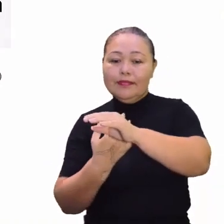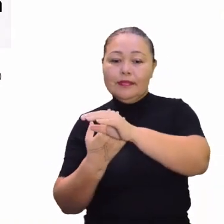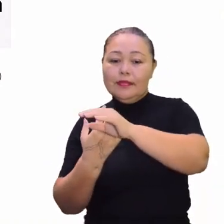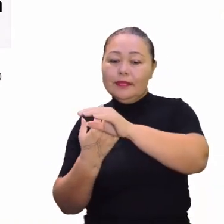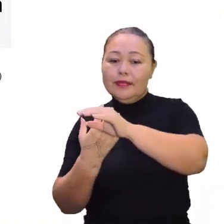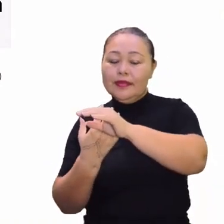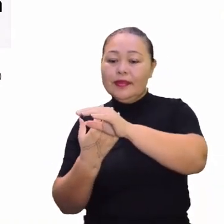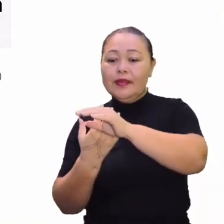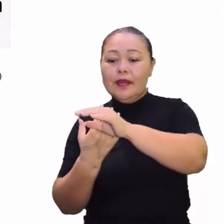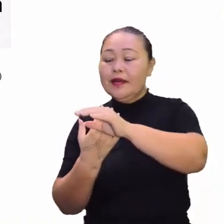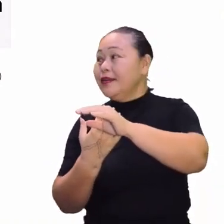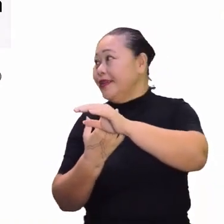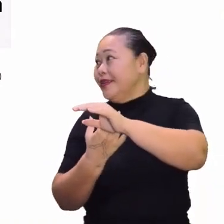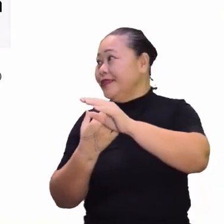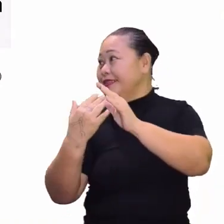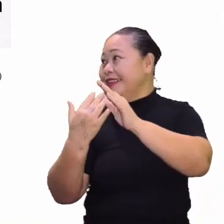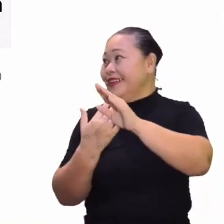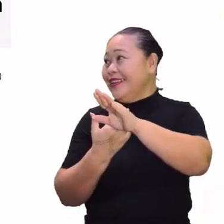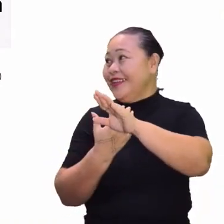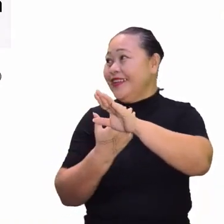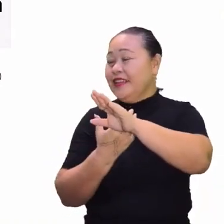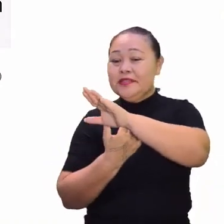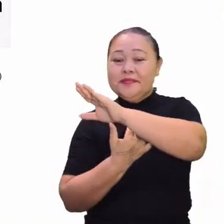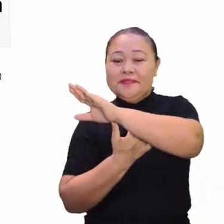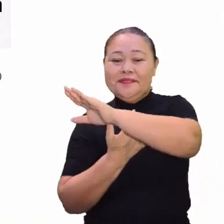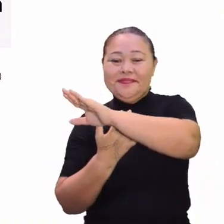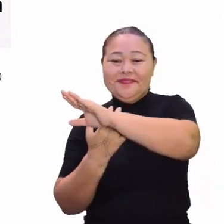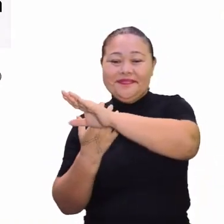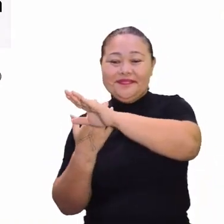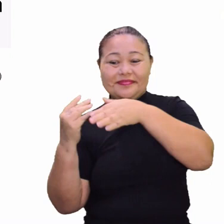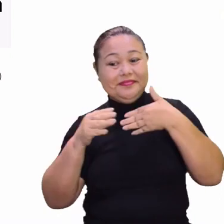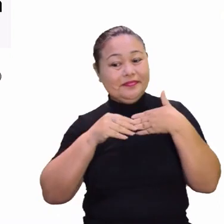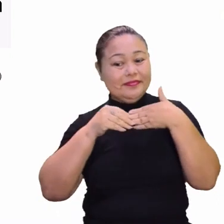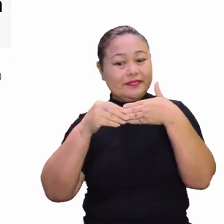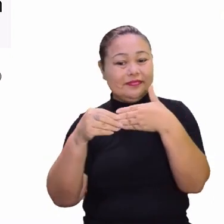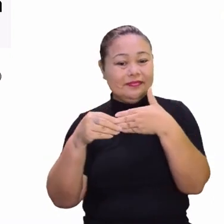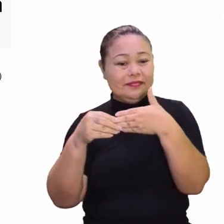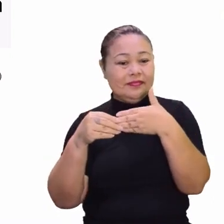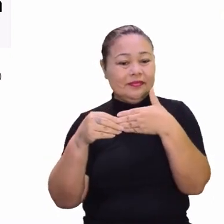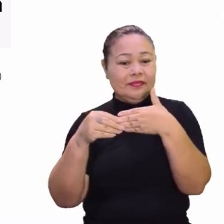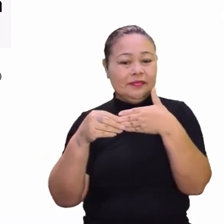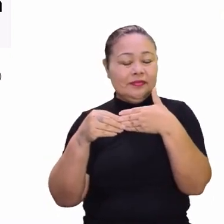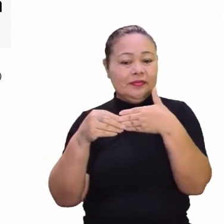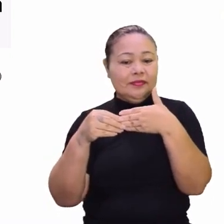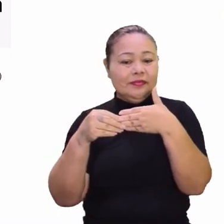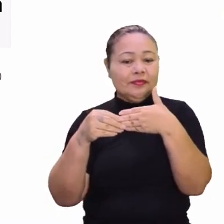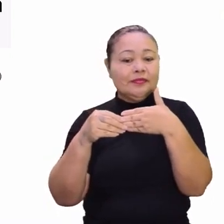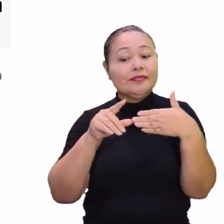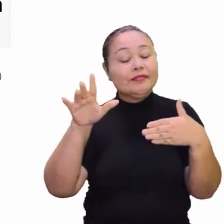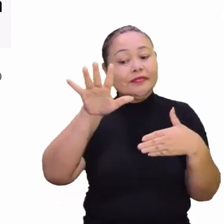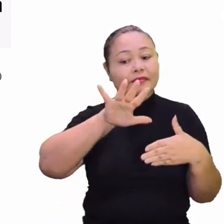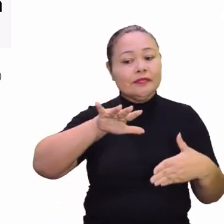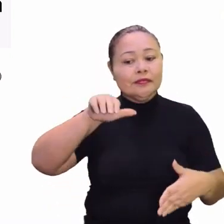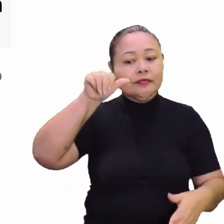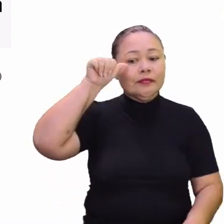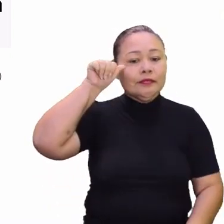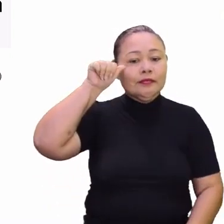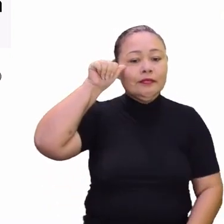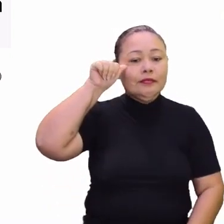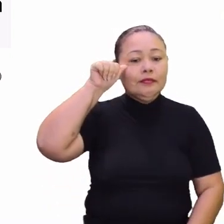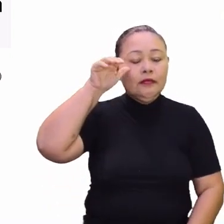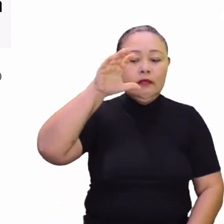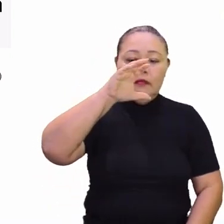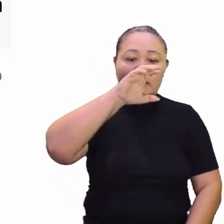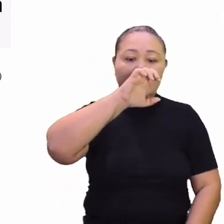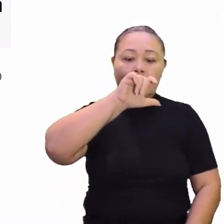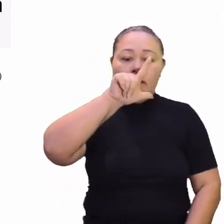né? Brotaram. Parece até, tipo Isso. assim, né? E foram História, transportadas para onde? Lá para Ásia, principalmente para o